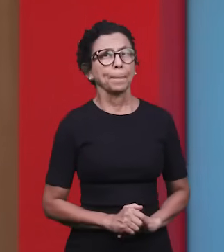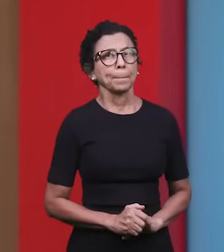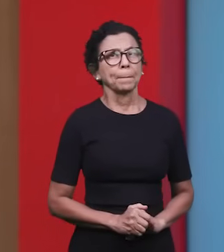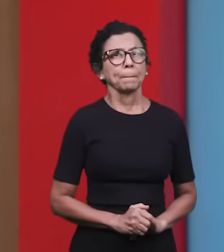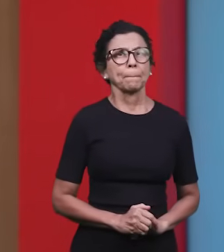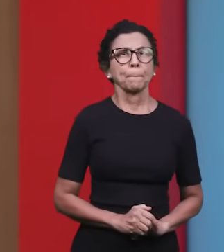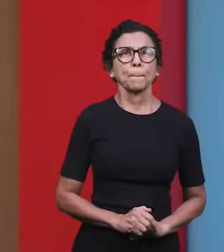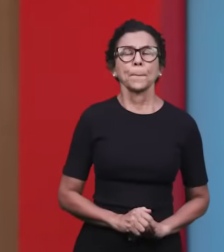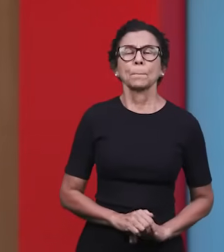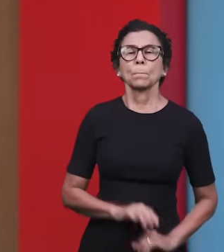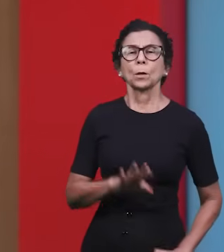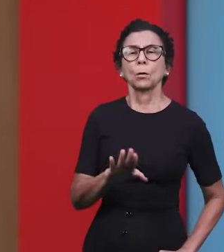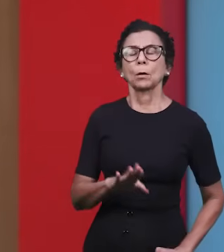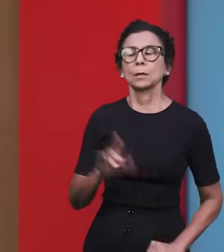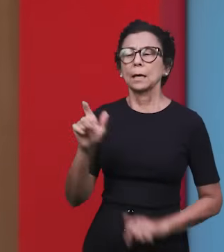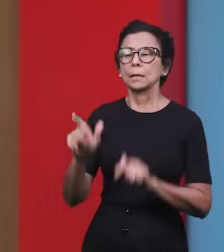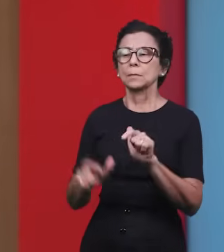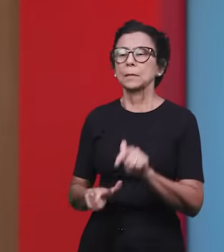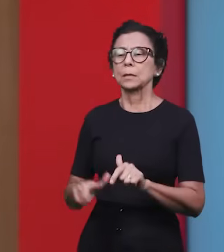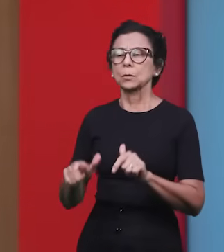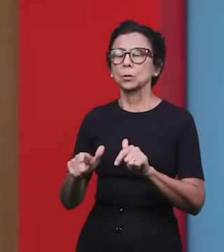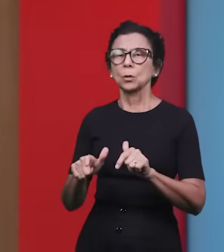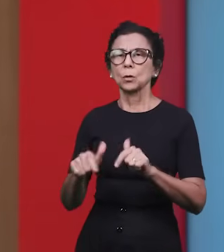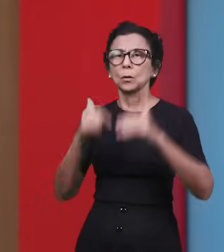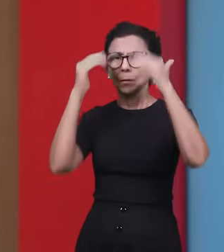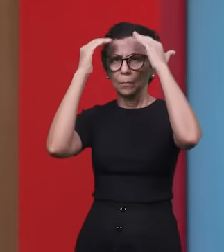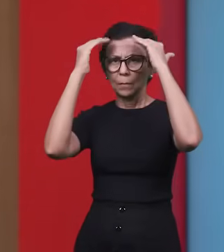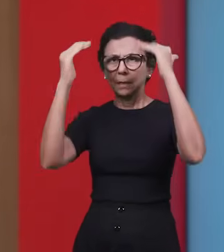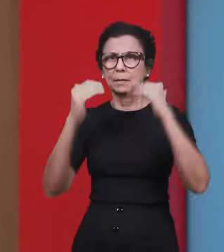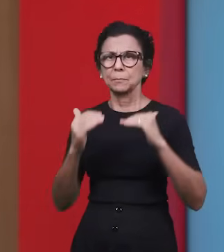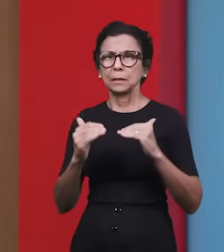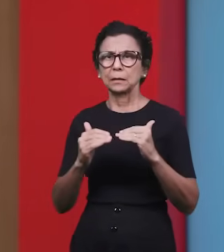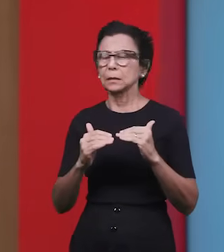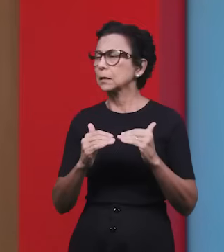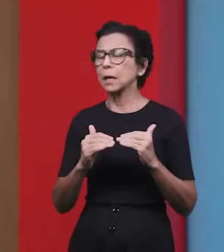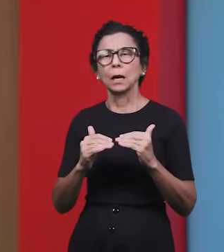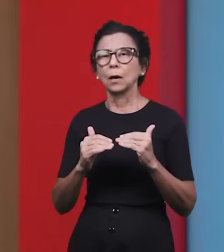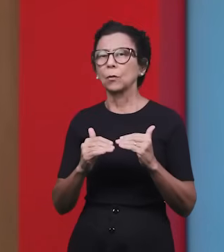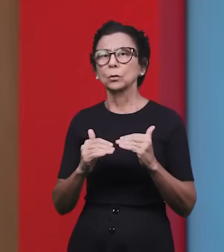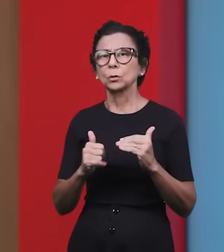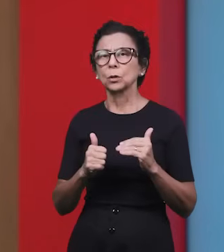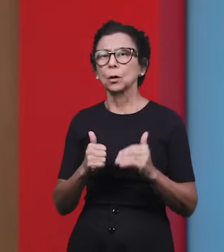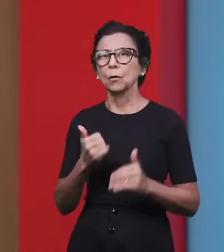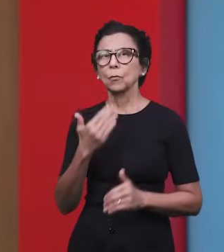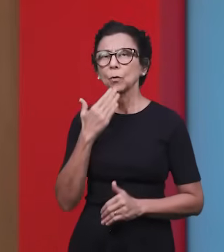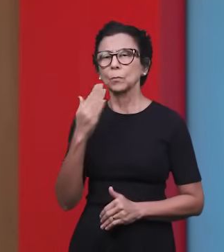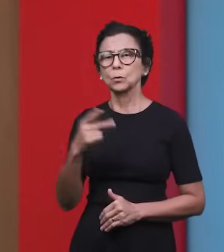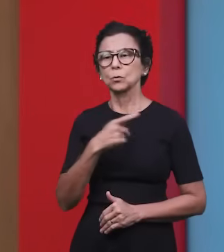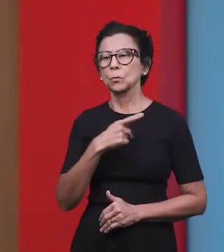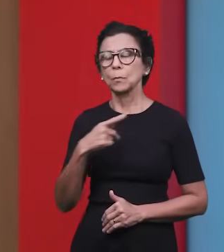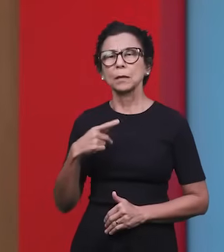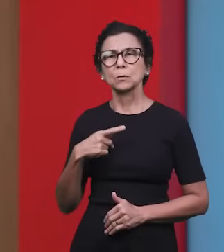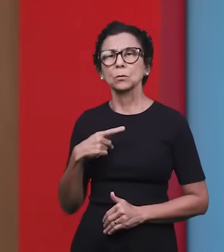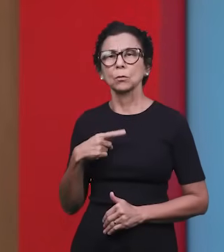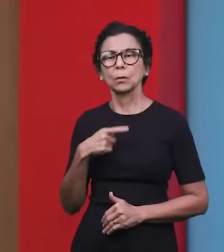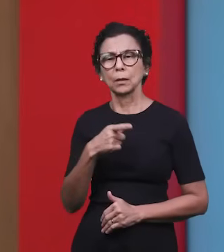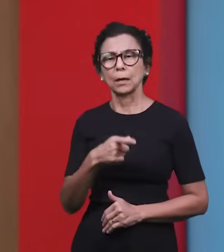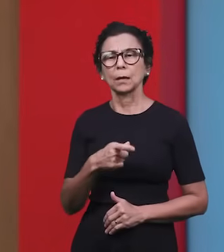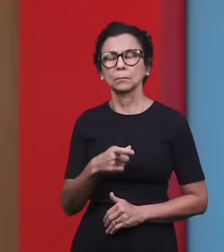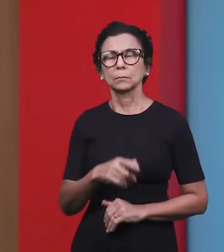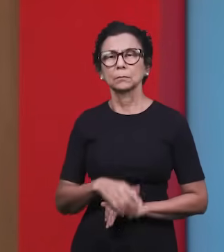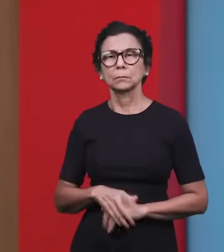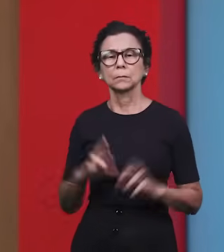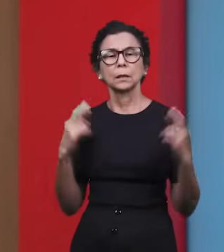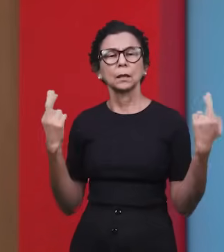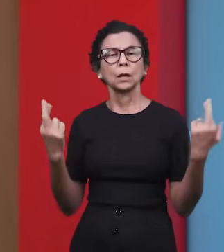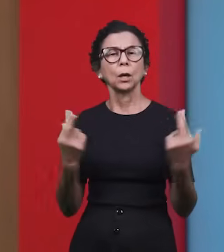ao pastor que peça à igreja para me respeitar. Então vamos lá fazer uma reunião. Eu falei, de jeito nenhum eu vou fazer essa reunião com o pastor,